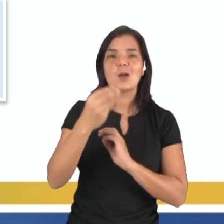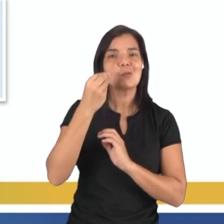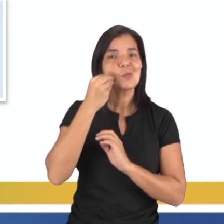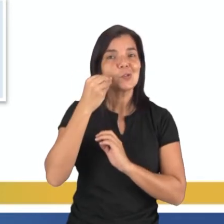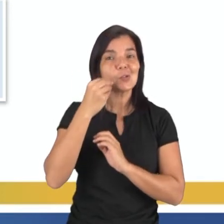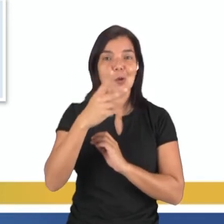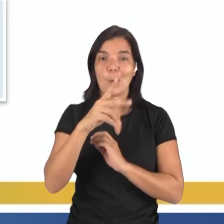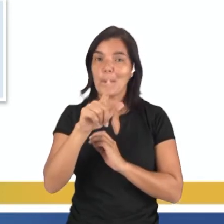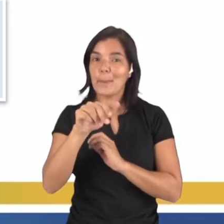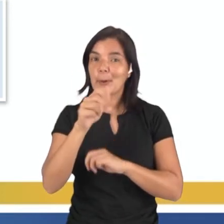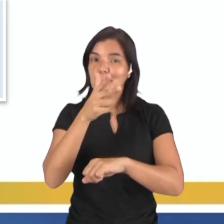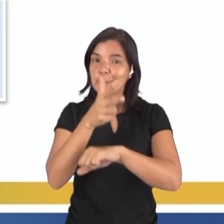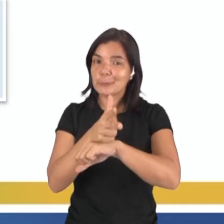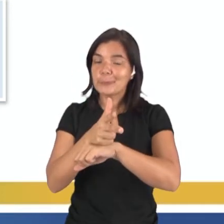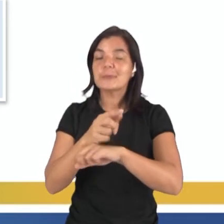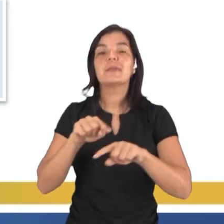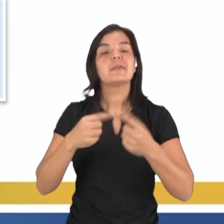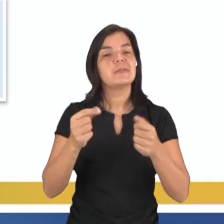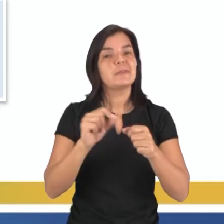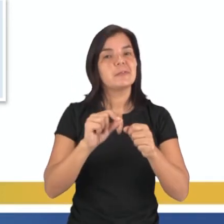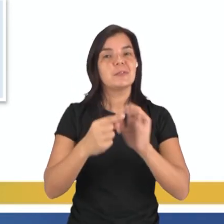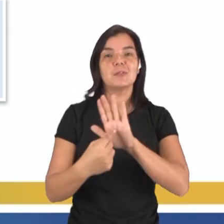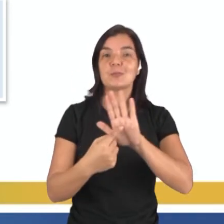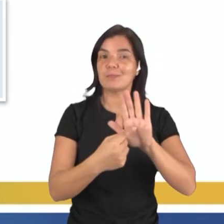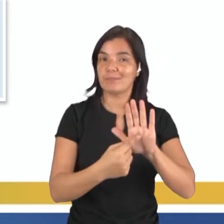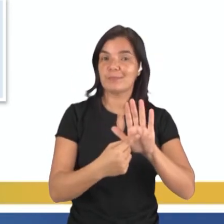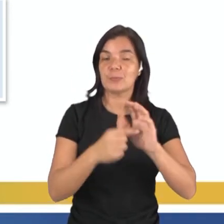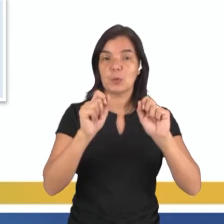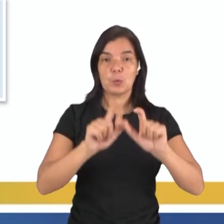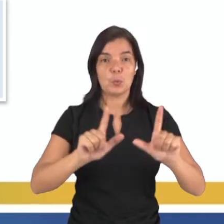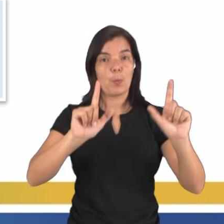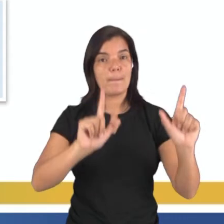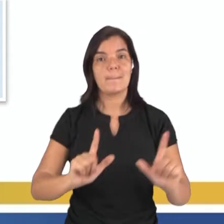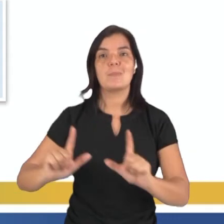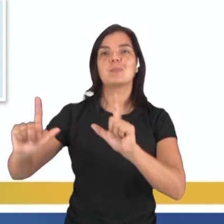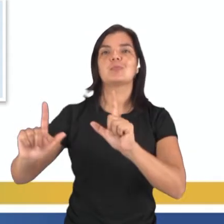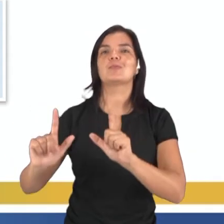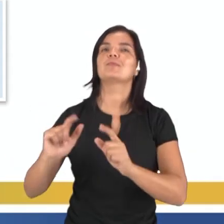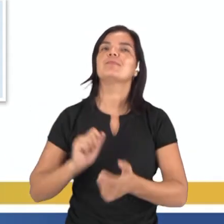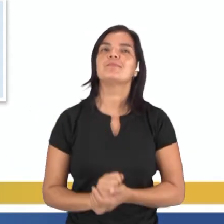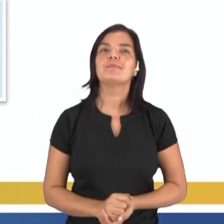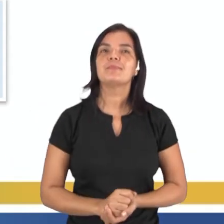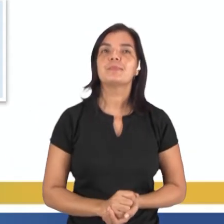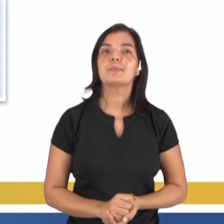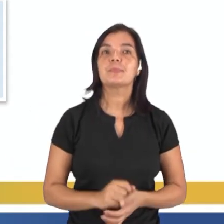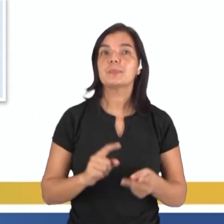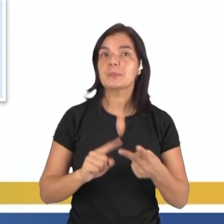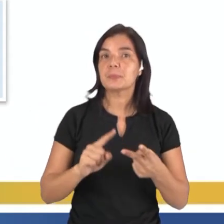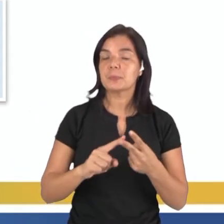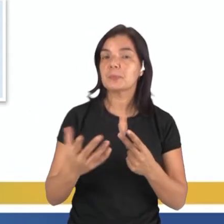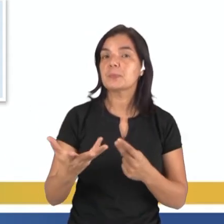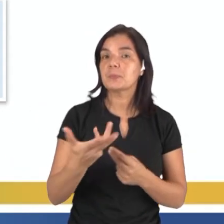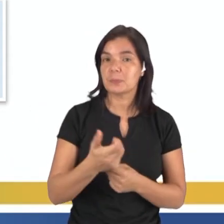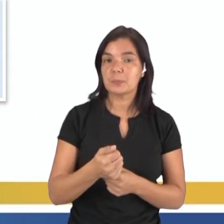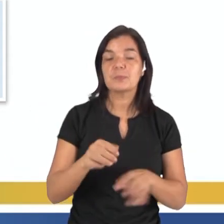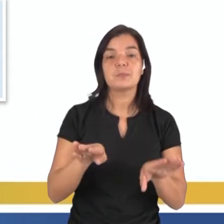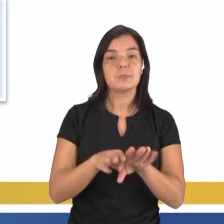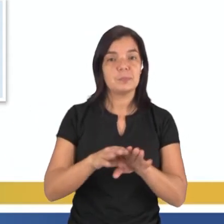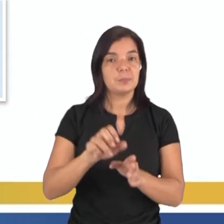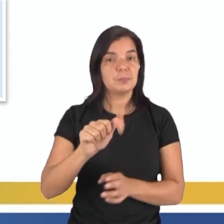play no vídeo, fazendo a apresentação pular para o próximo slide. Ao invés de habilitar o